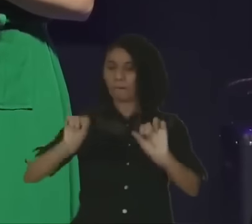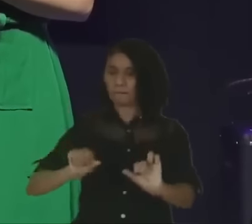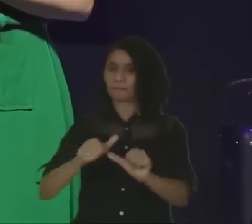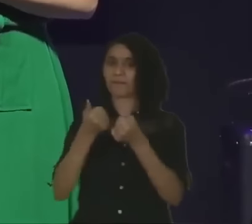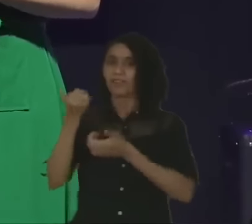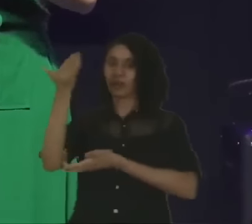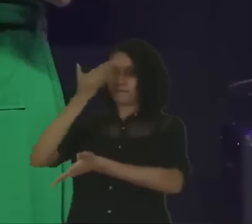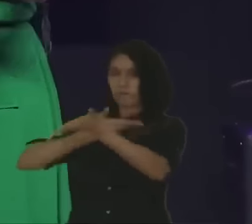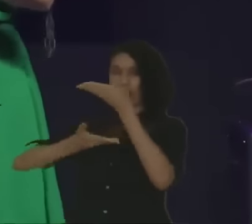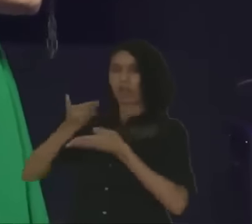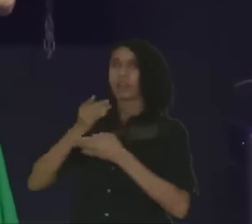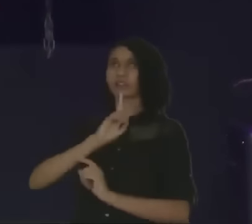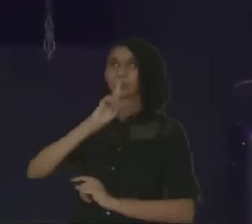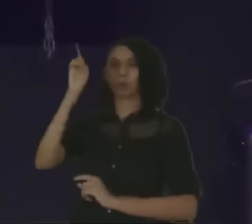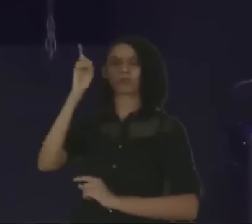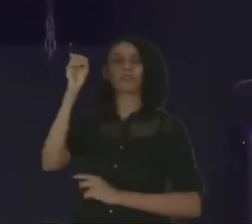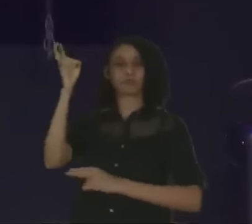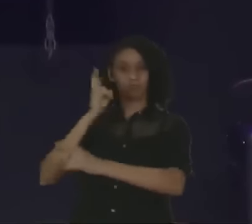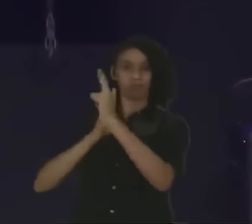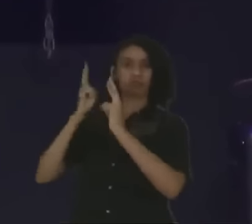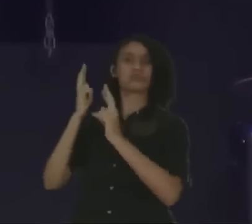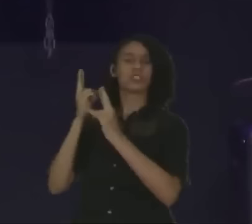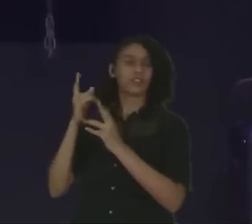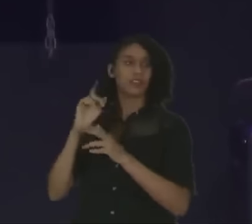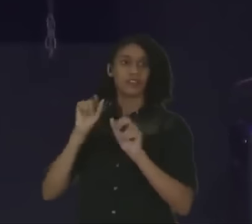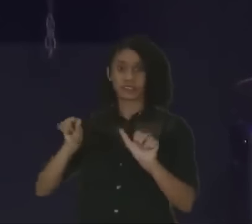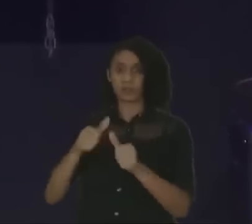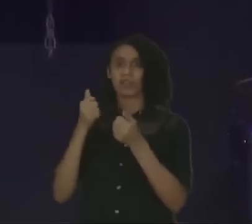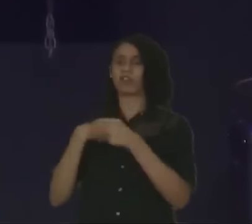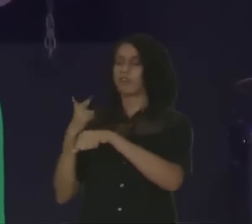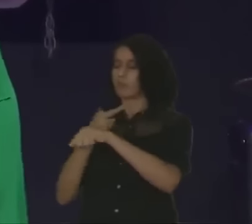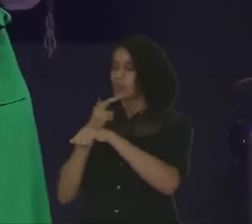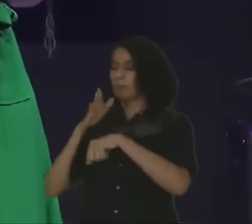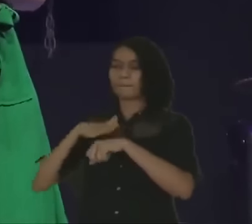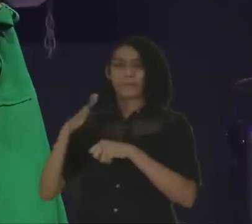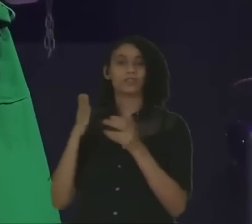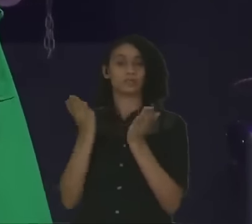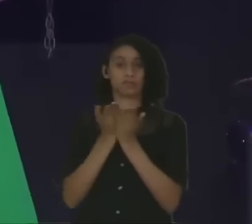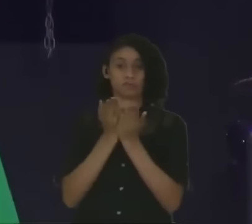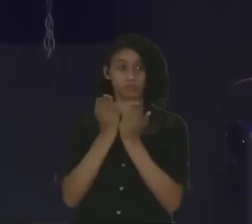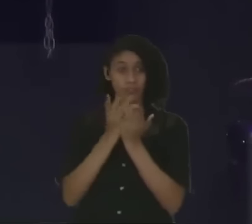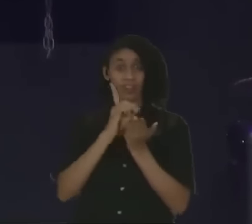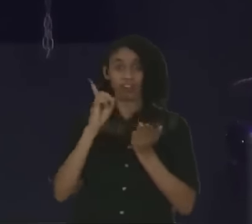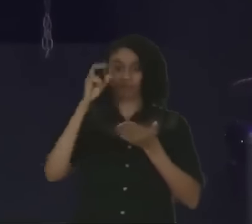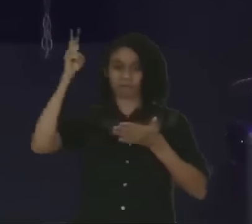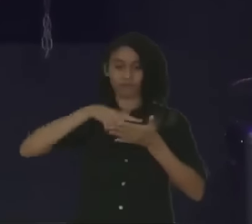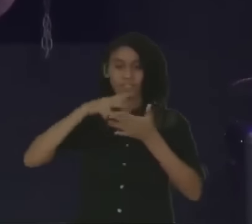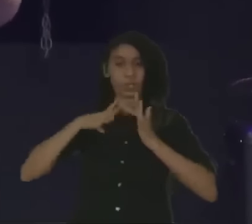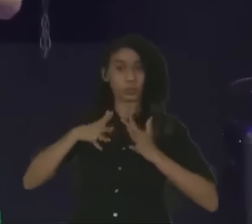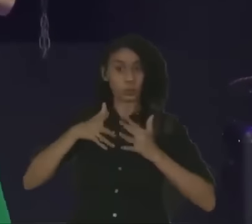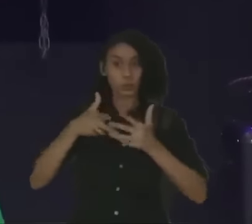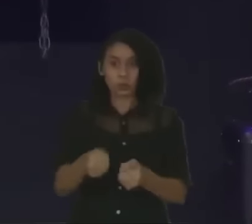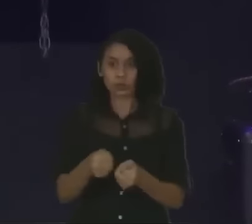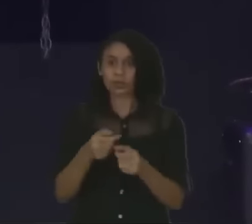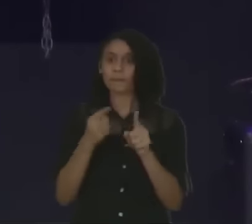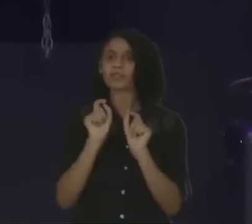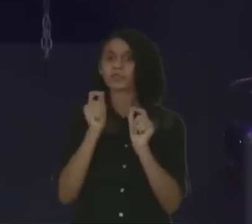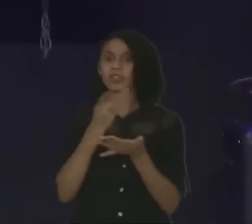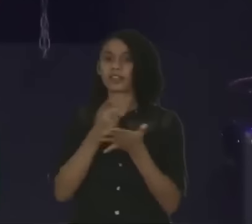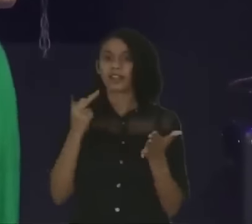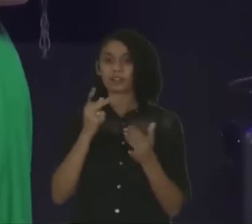com Deus no antigo eu vou buscar mais a deus no ano que vem eu vou ler a Bíblia toda e aí o que é que acontece até